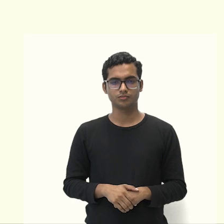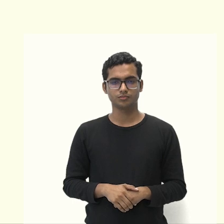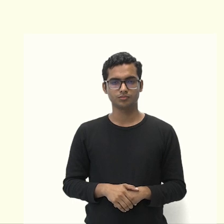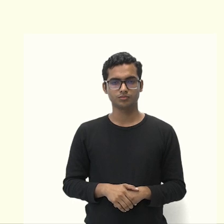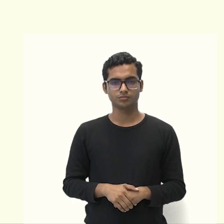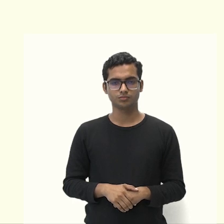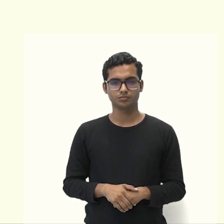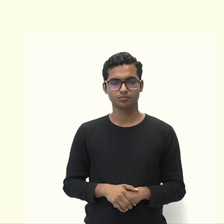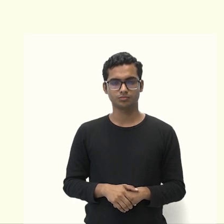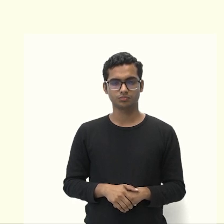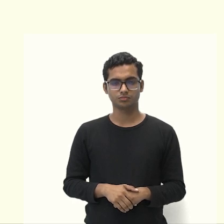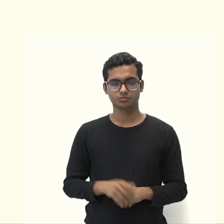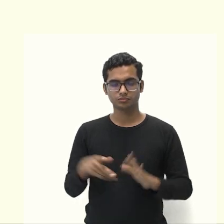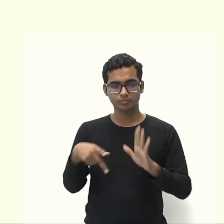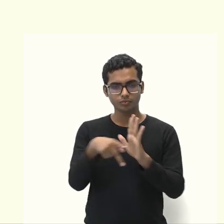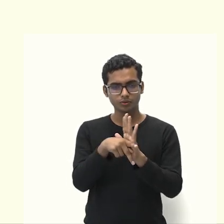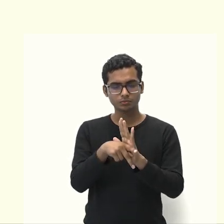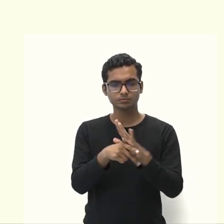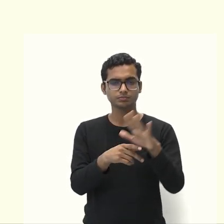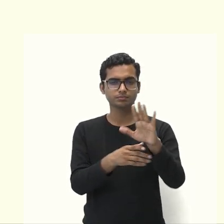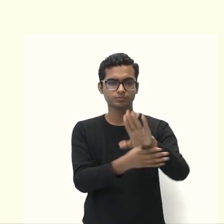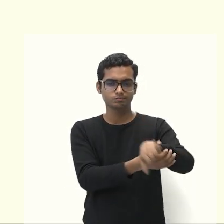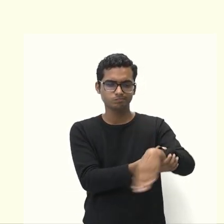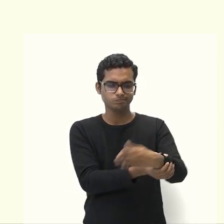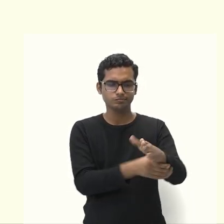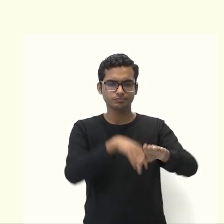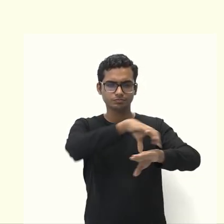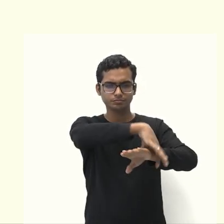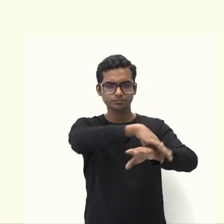A rotação medial